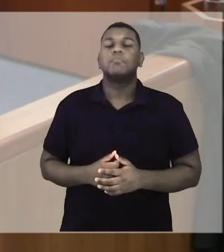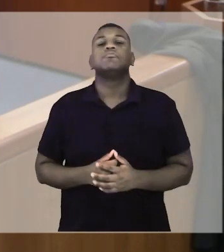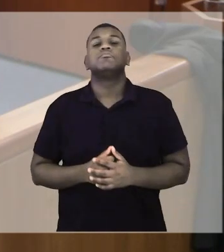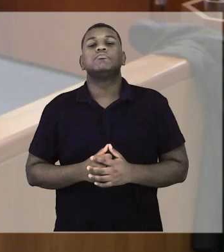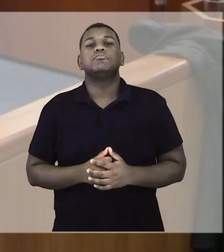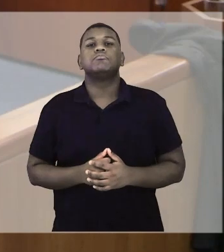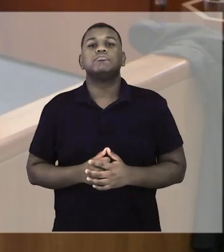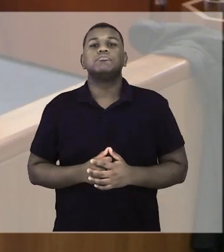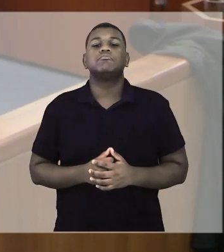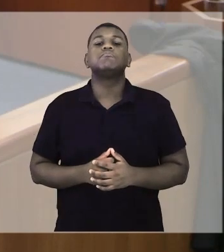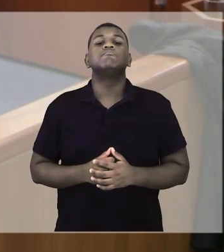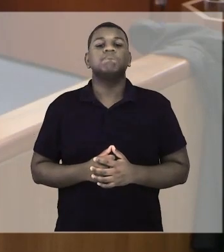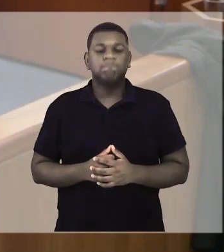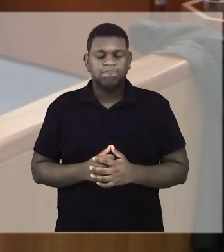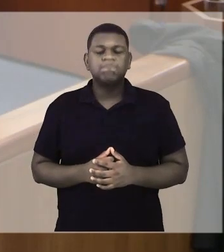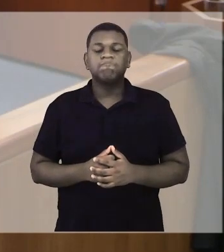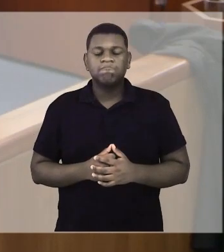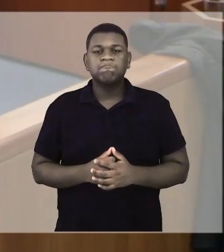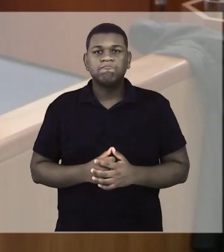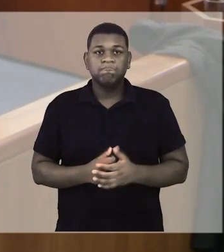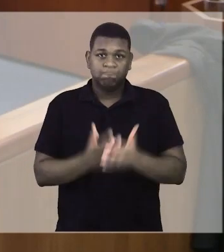O Ministério Público Federal, como se manifesta?